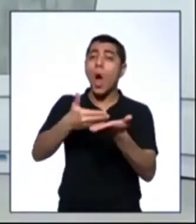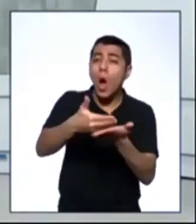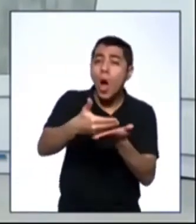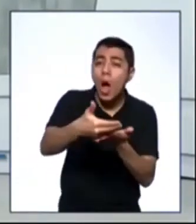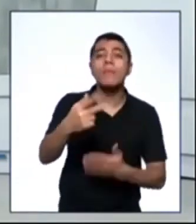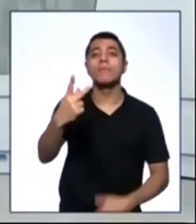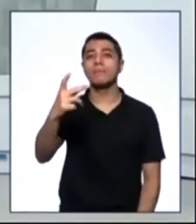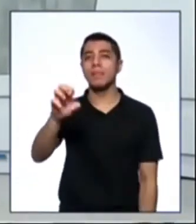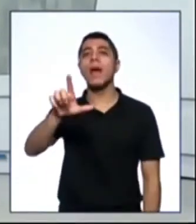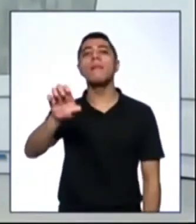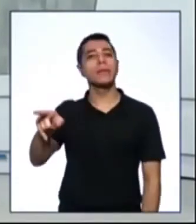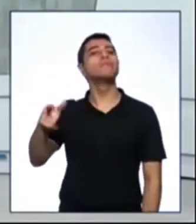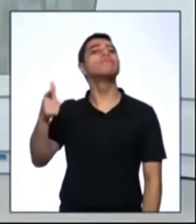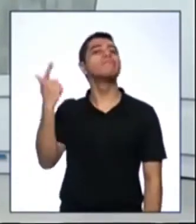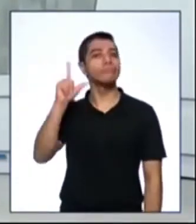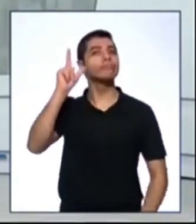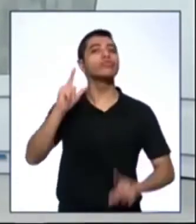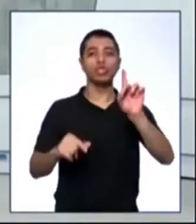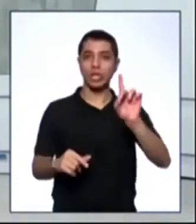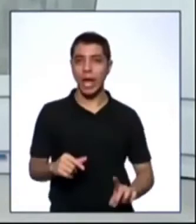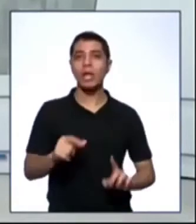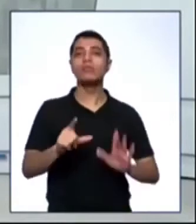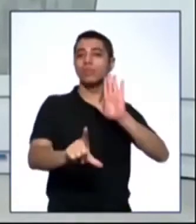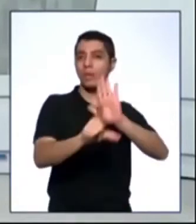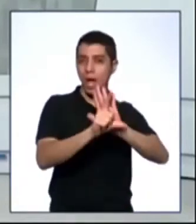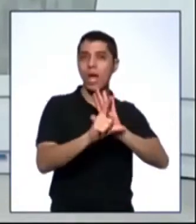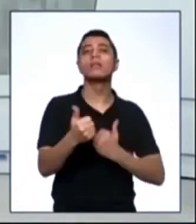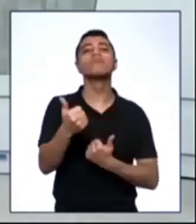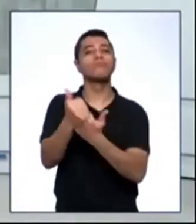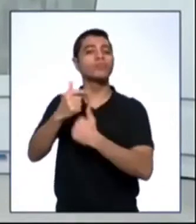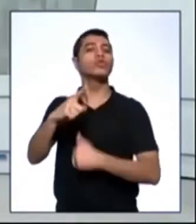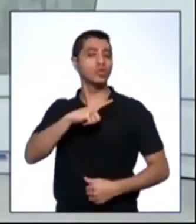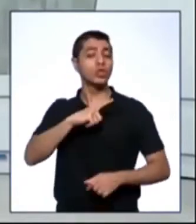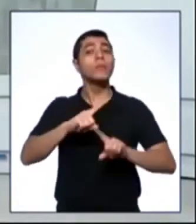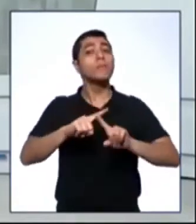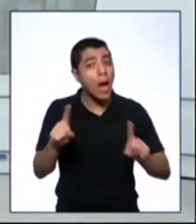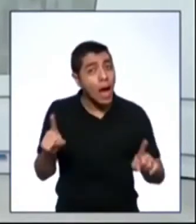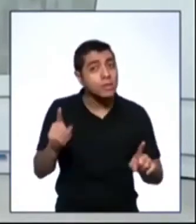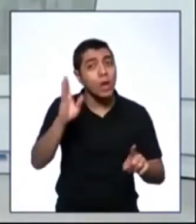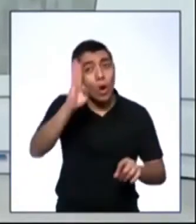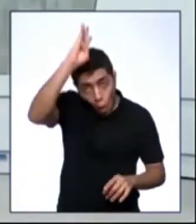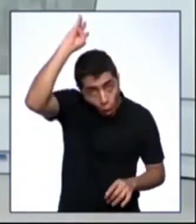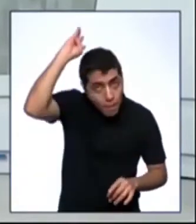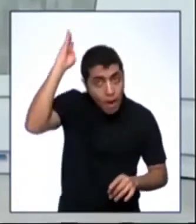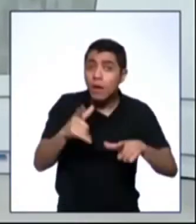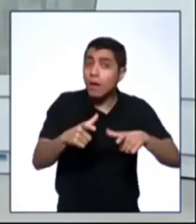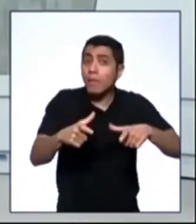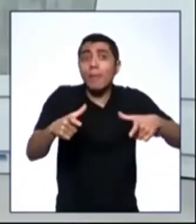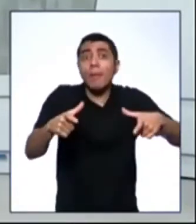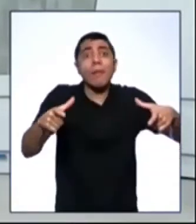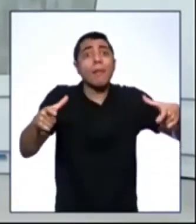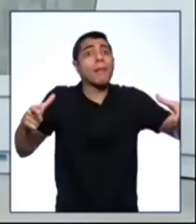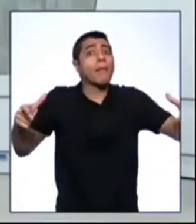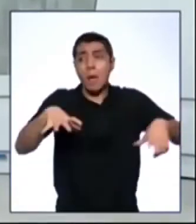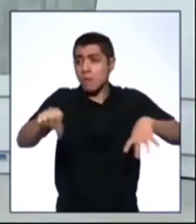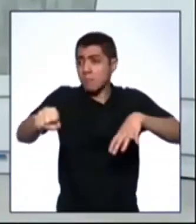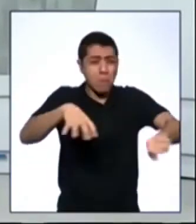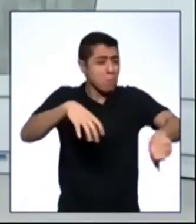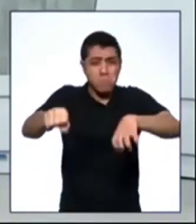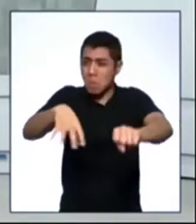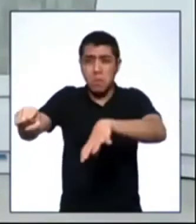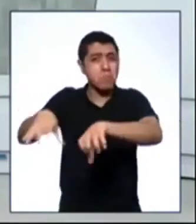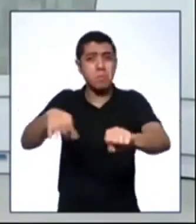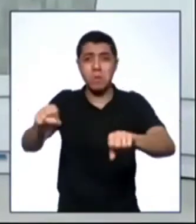que rola a expansão. Mano, com a expansão, a plebe romana, ela vai sair do campo e vai para a